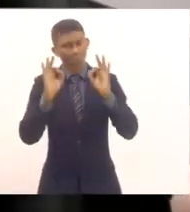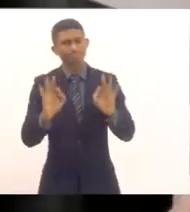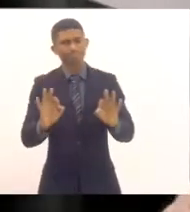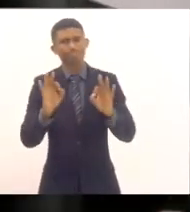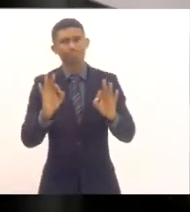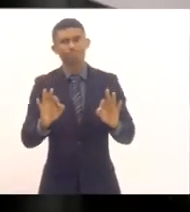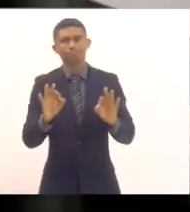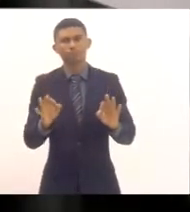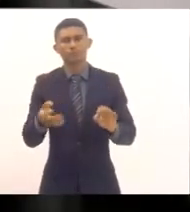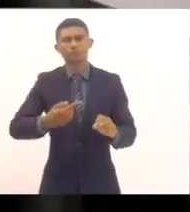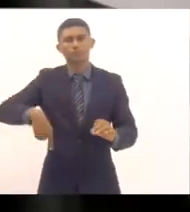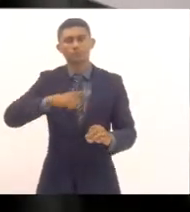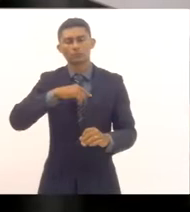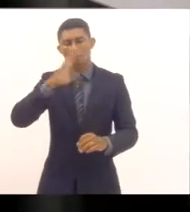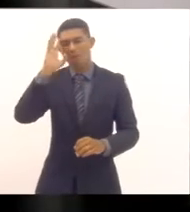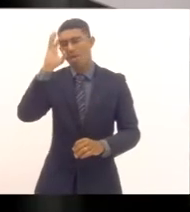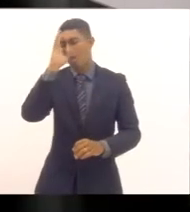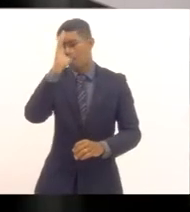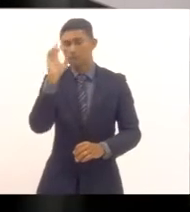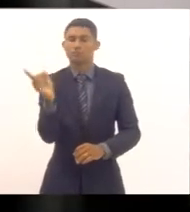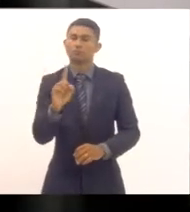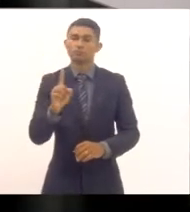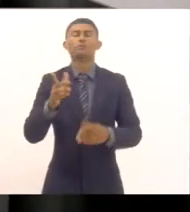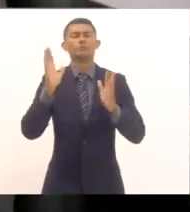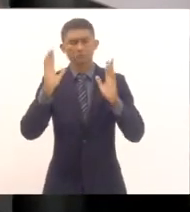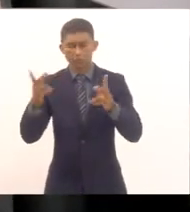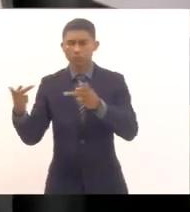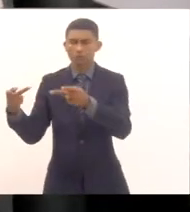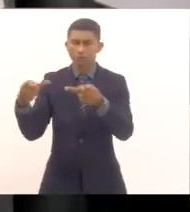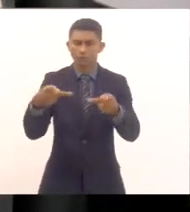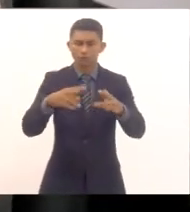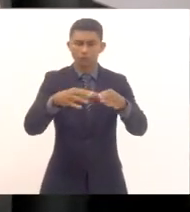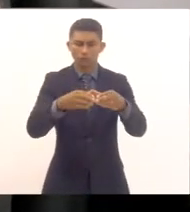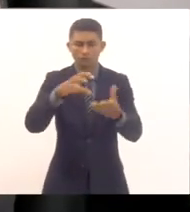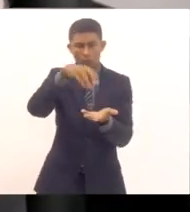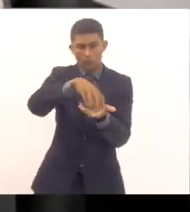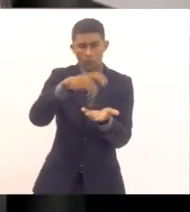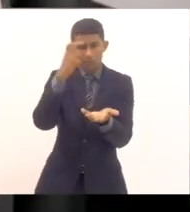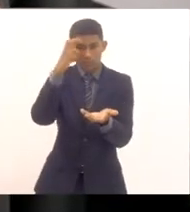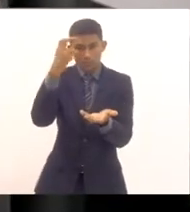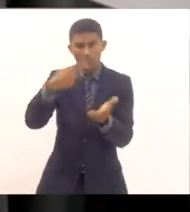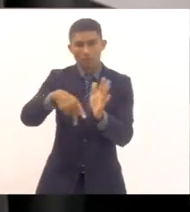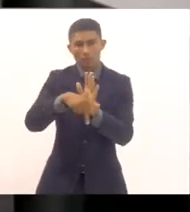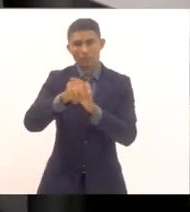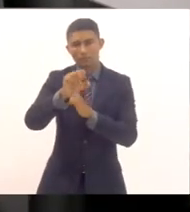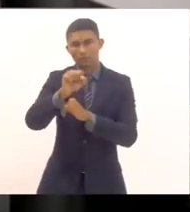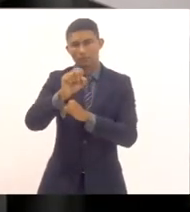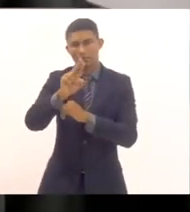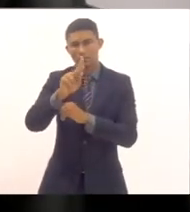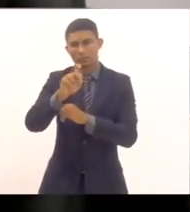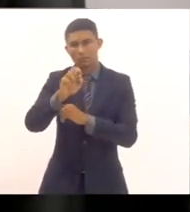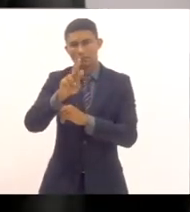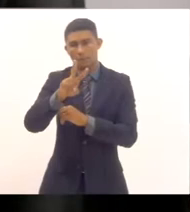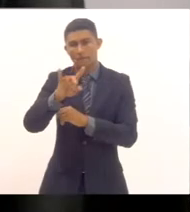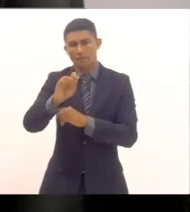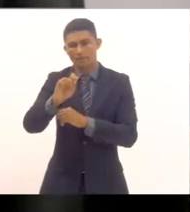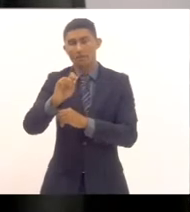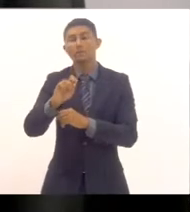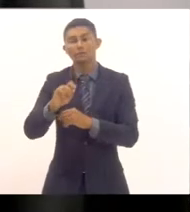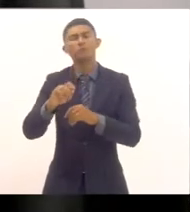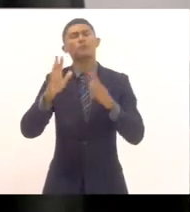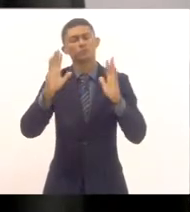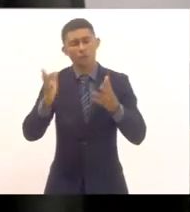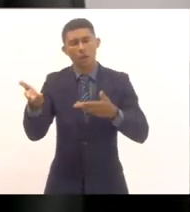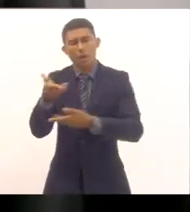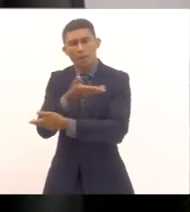ao Largo isso fizemos uma visita ao lucro inteligência da SuperVia foi muito proveitoso e tão E já consegue ter um diálogo